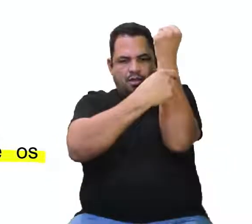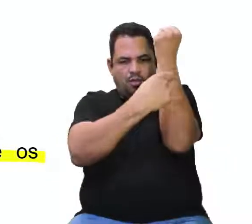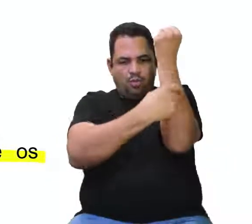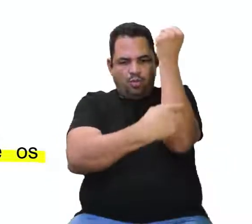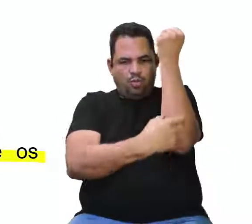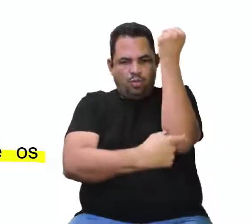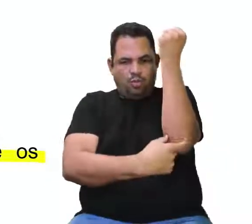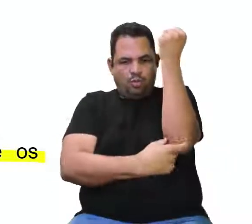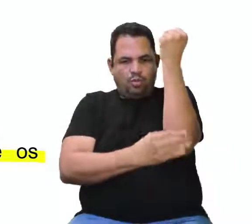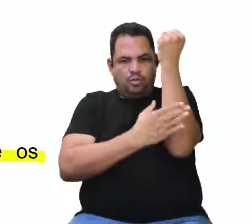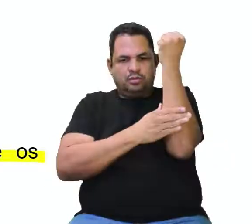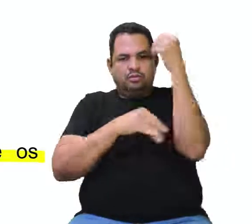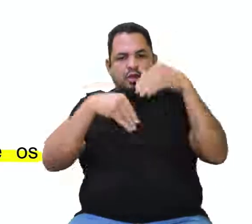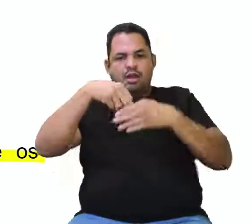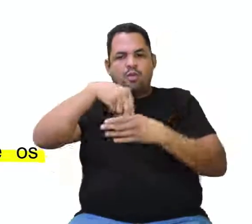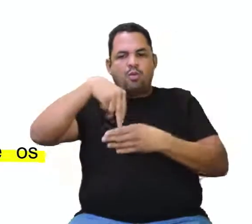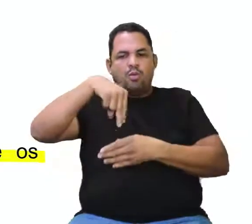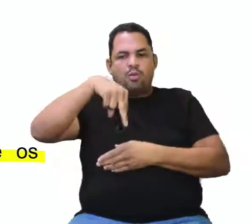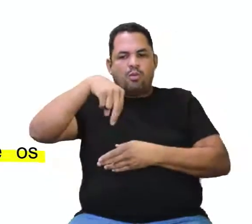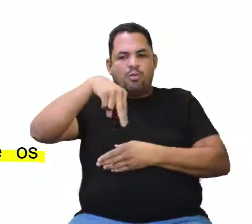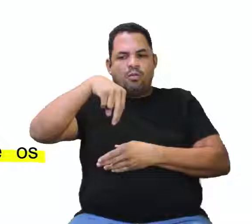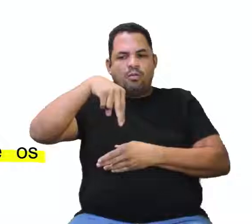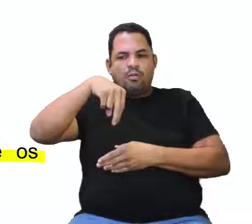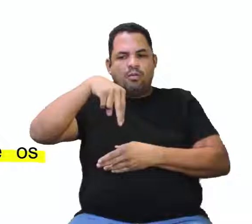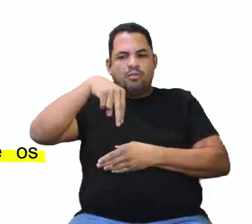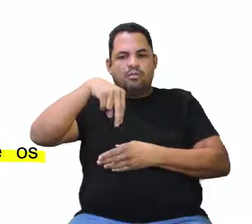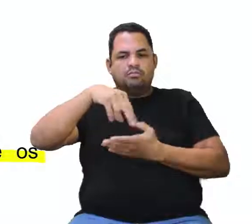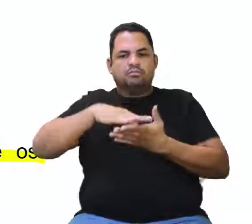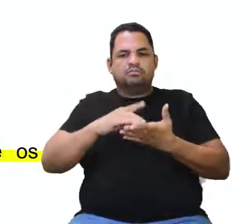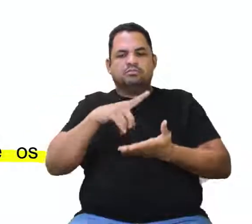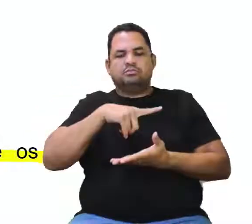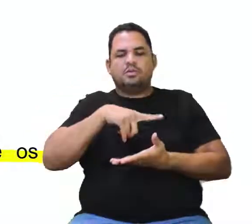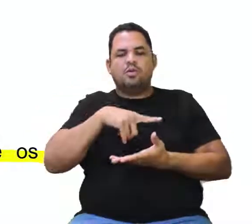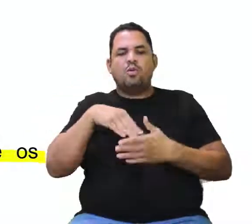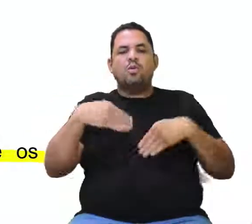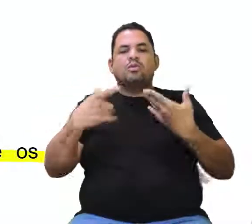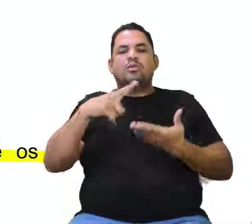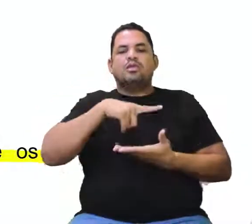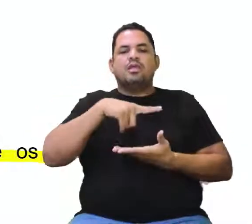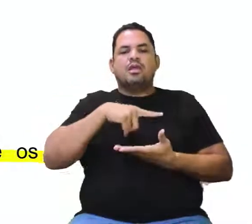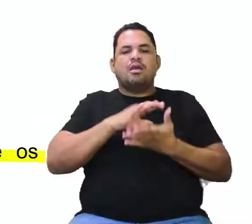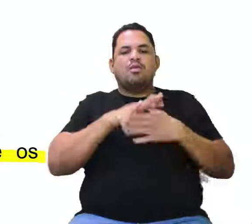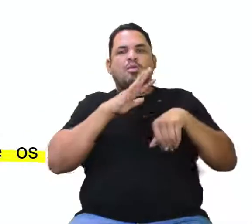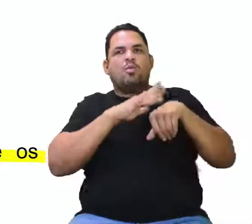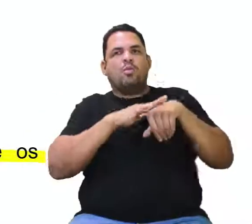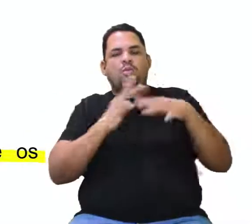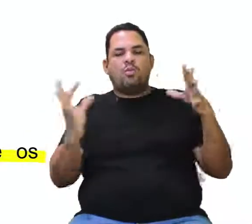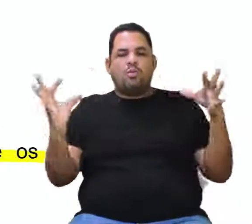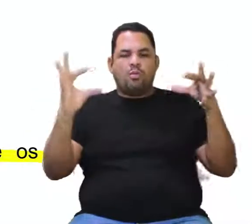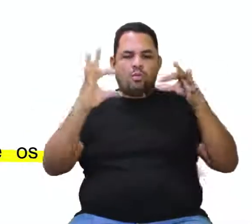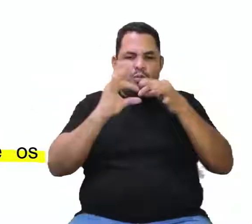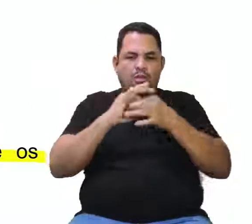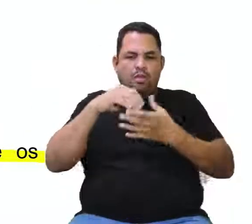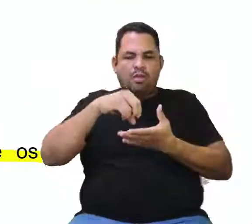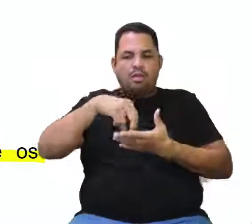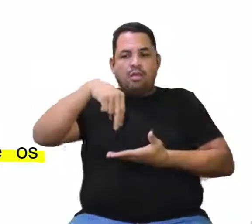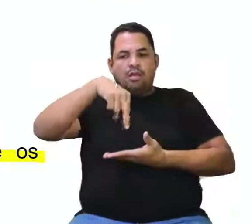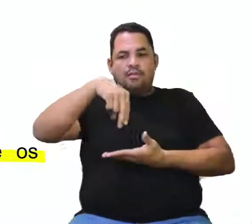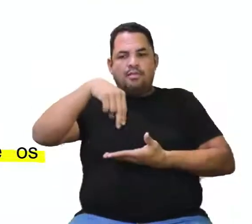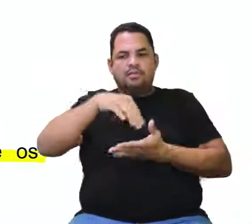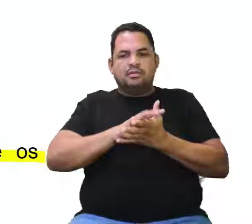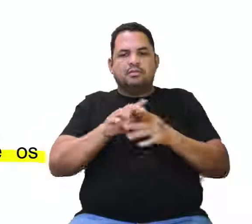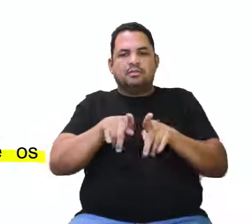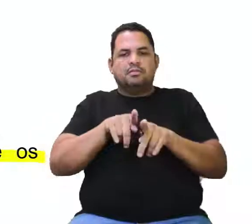membros inferiores se articulam. Então, quando a gente tem algum problema, alguma doença associada aqui a essa região,